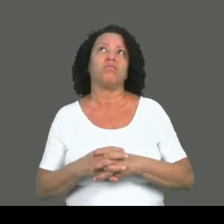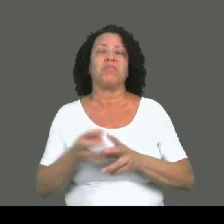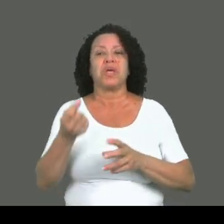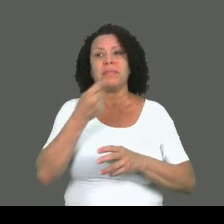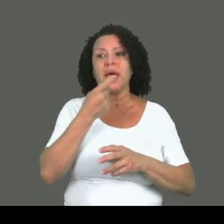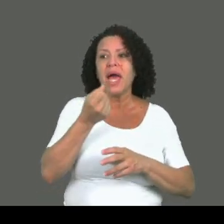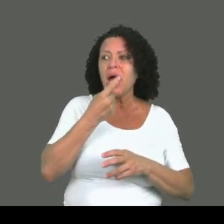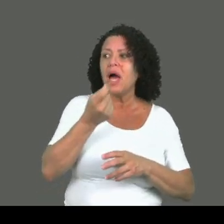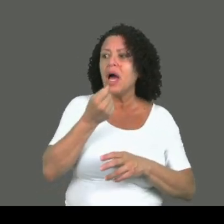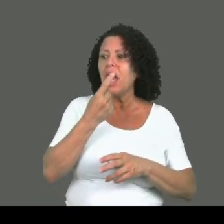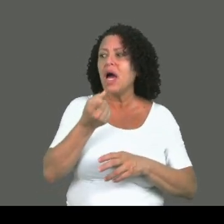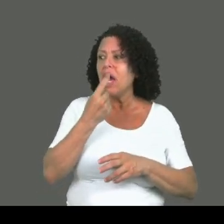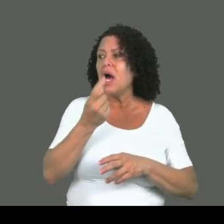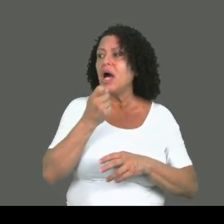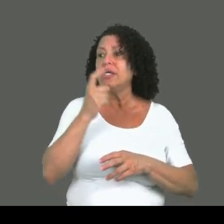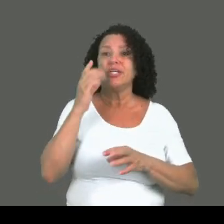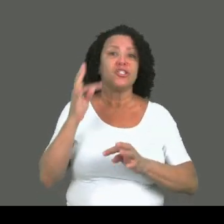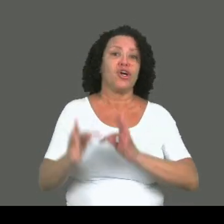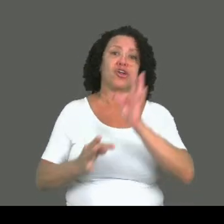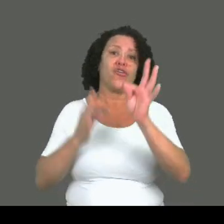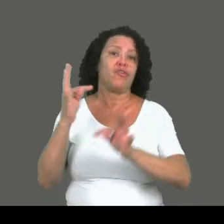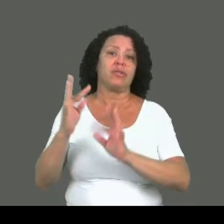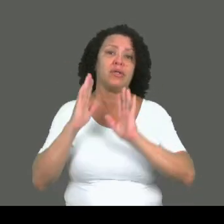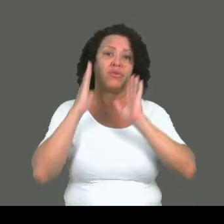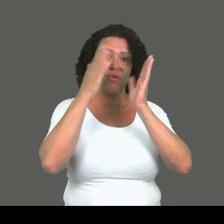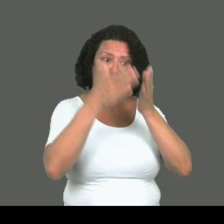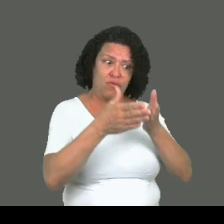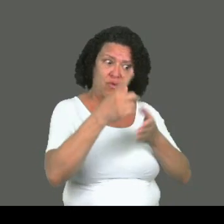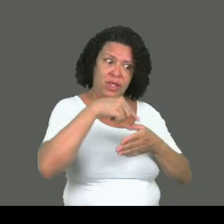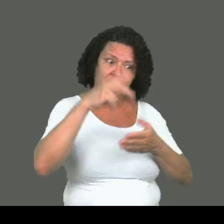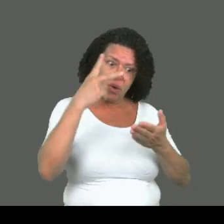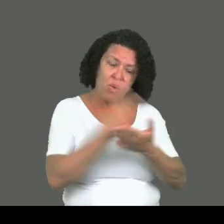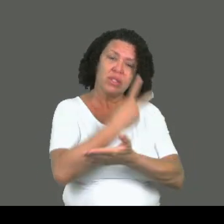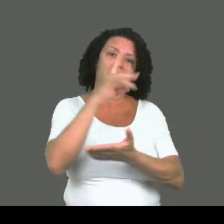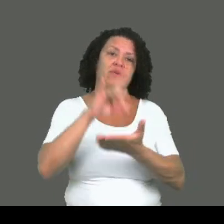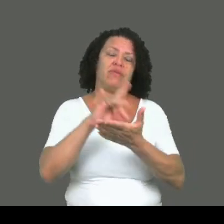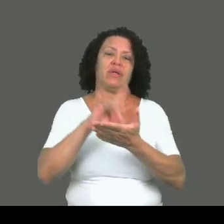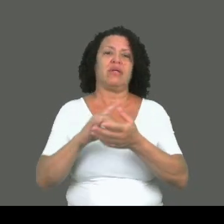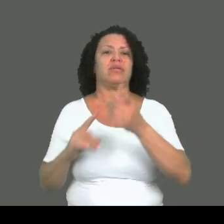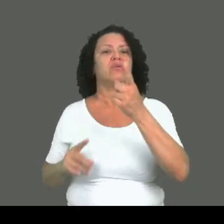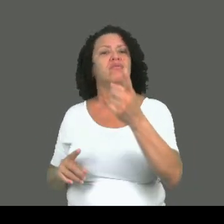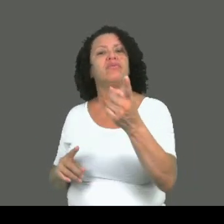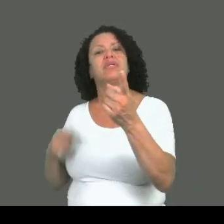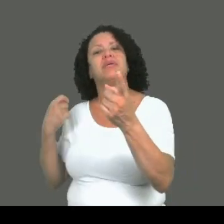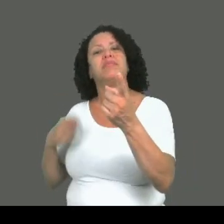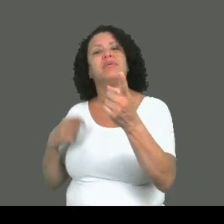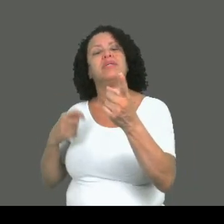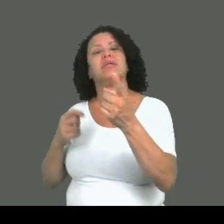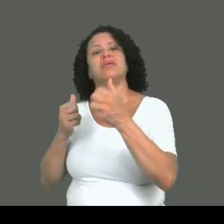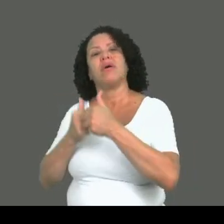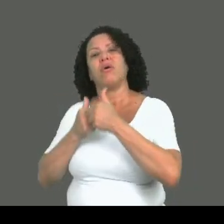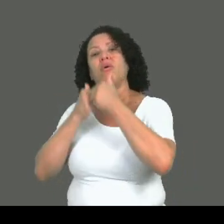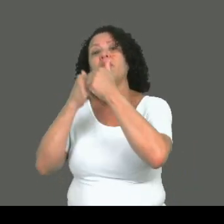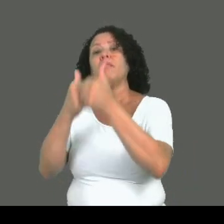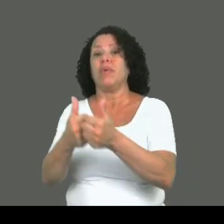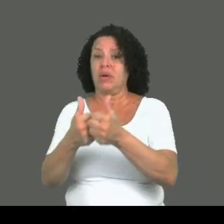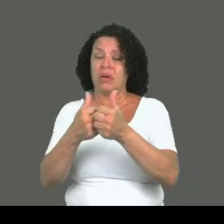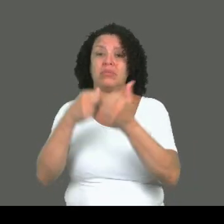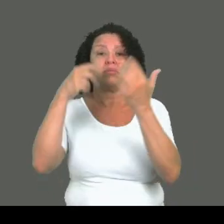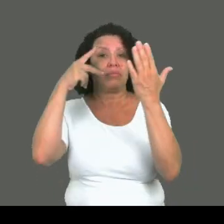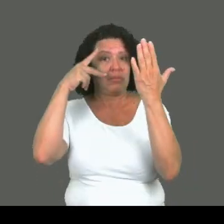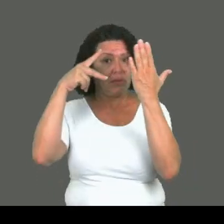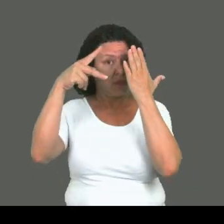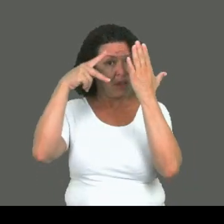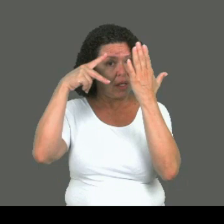medicamentoso, se a gente também não trata o foco, né? A gente precisa de um acompanhamento de um psiquiatra,